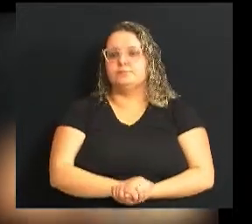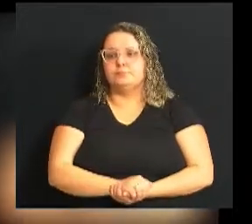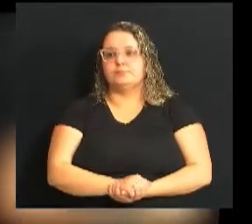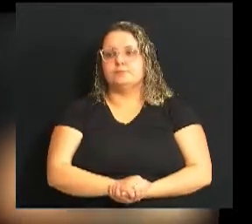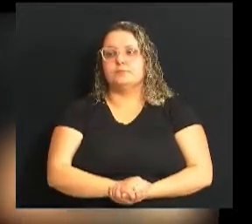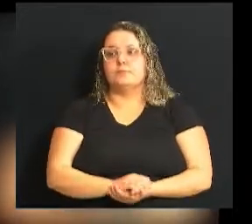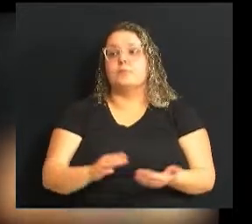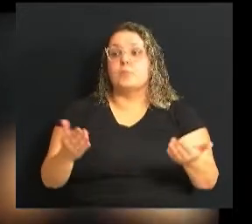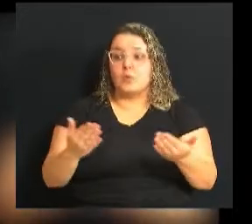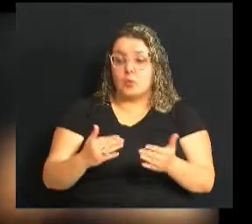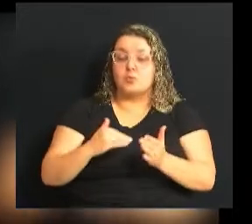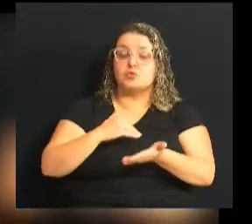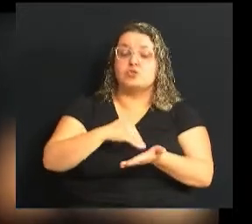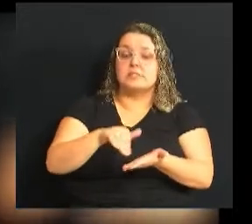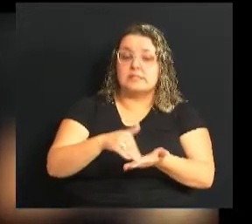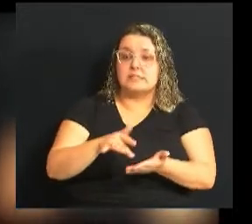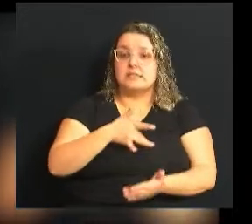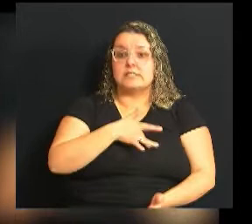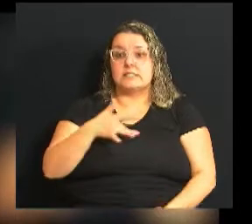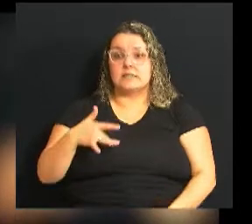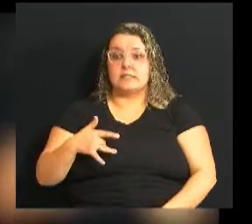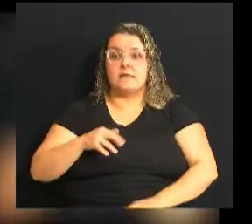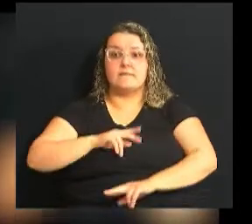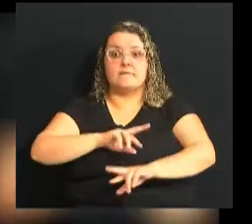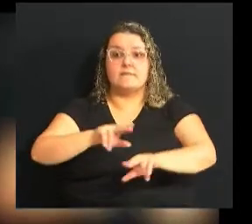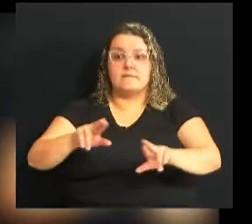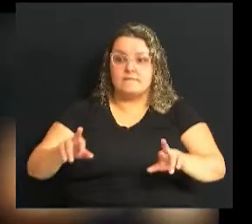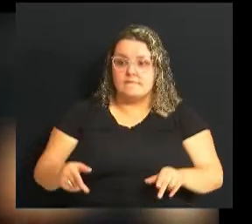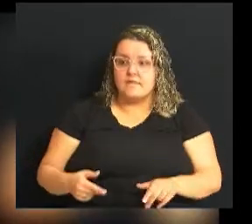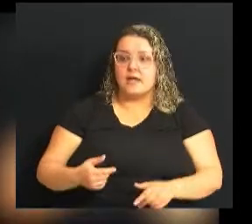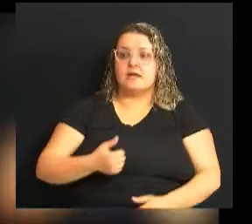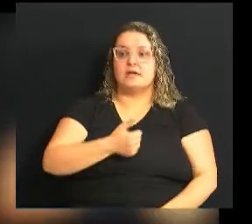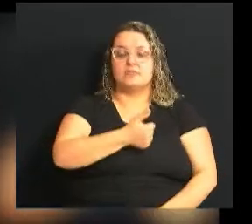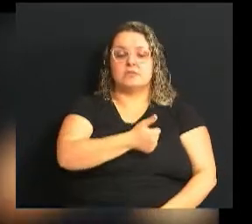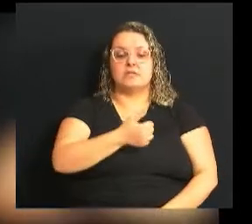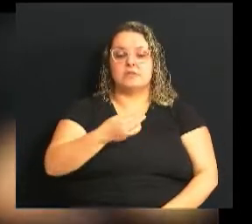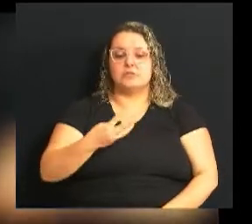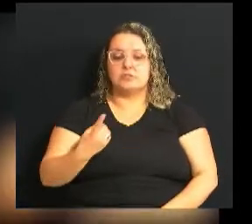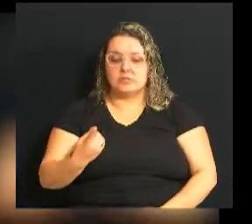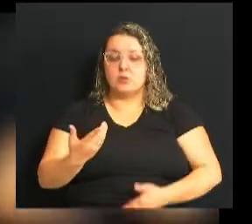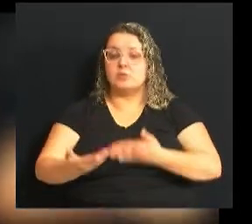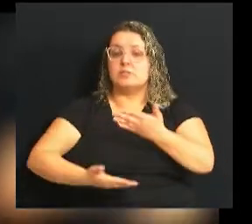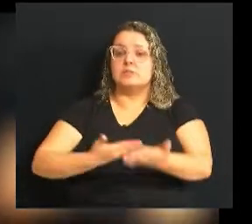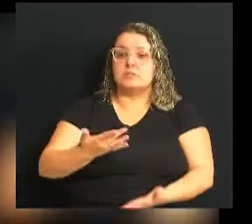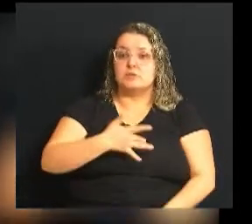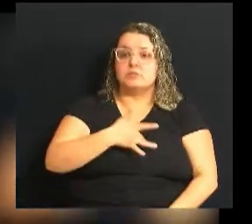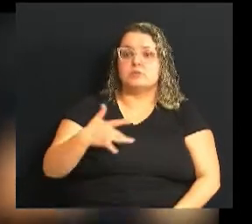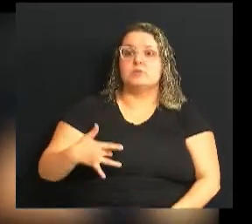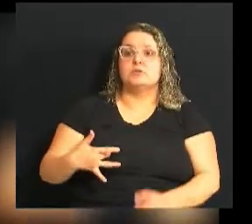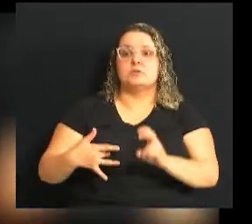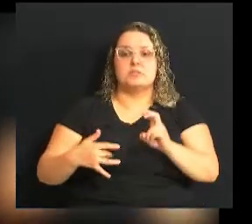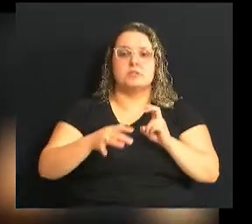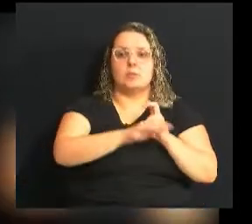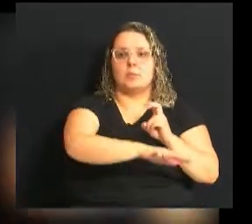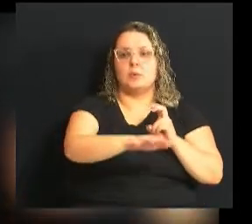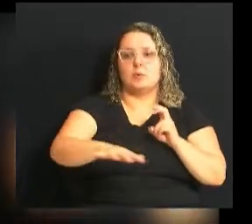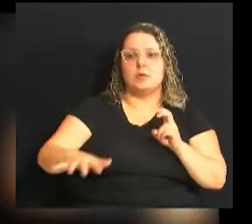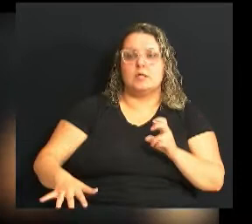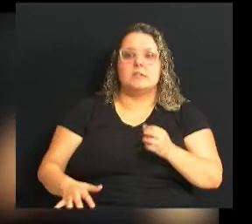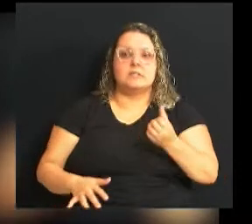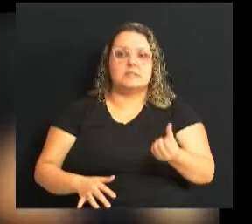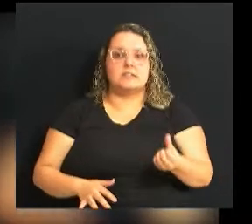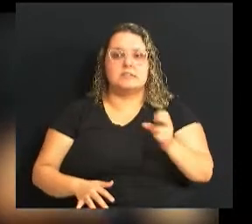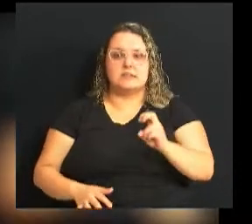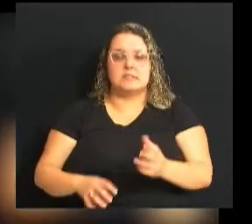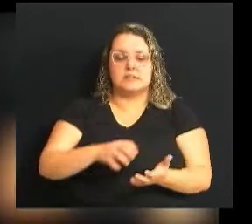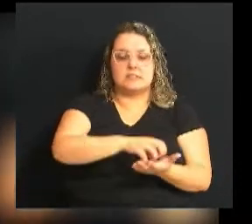Hoje, a Secretaria de Saúde, ela possui 131 serviços de saúde, são 5 distritos, 65 centros de